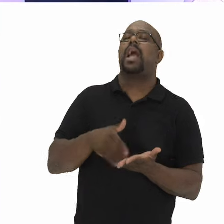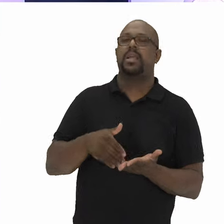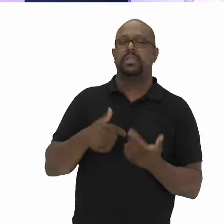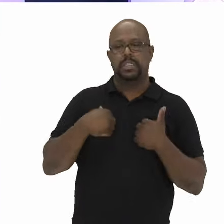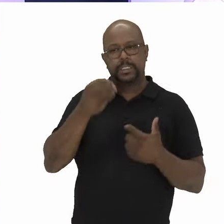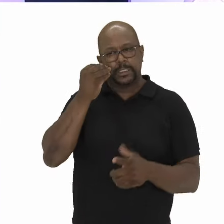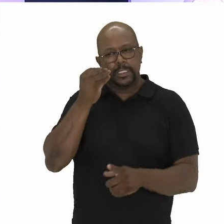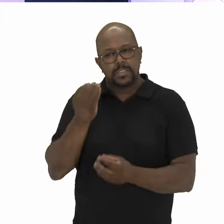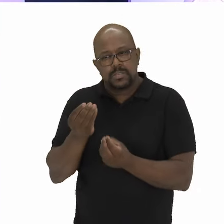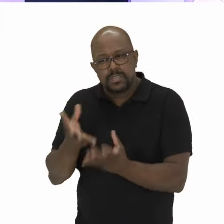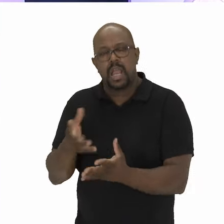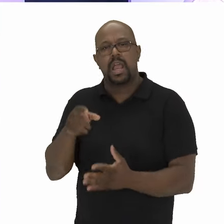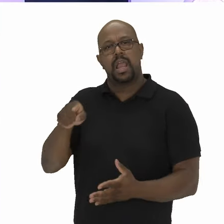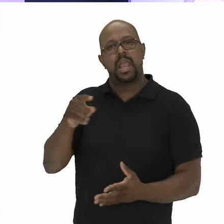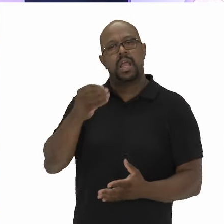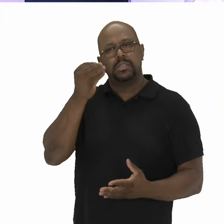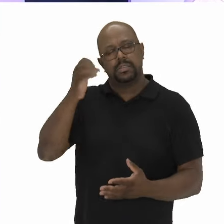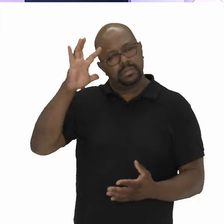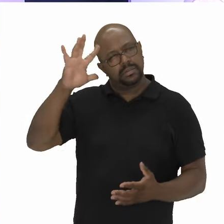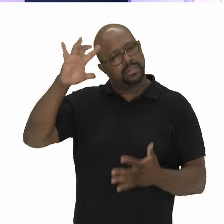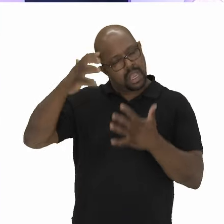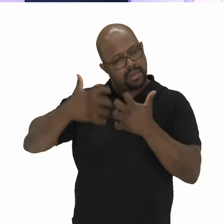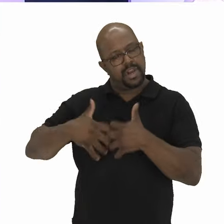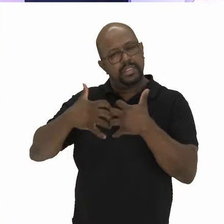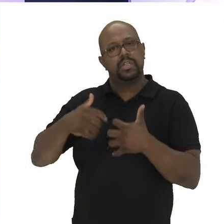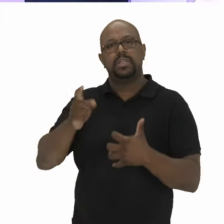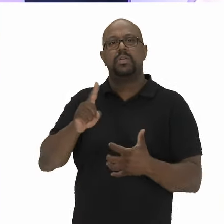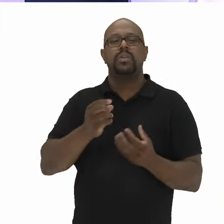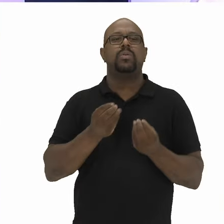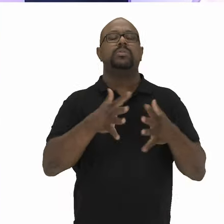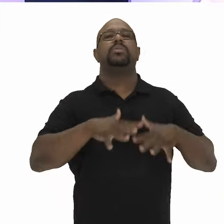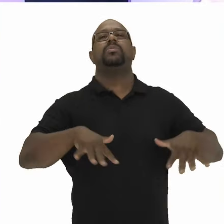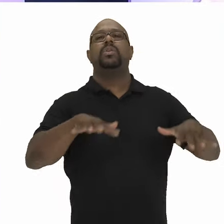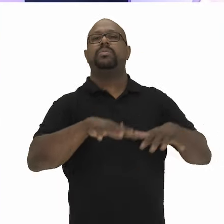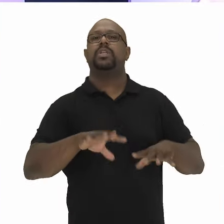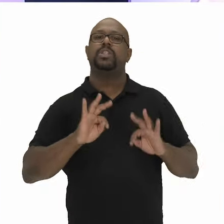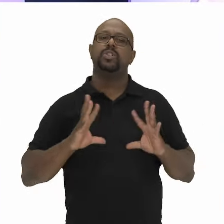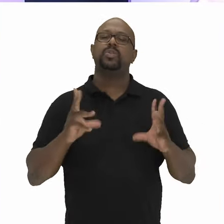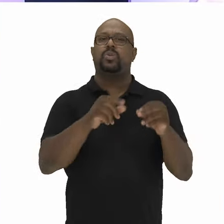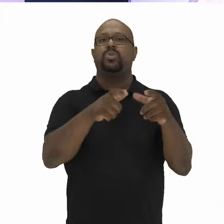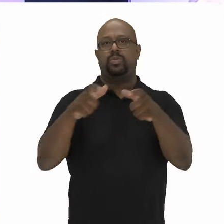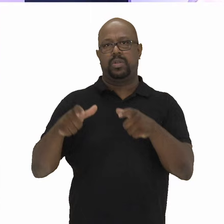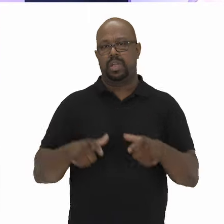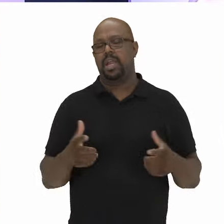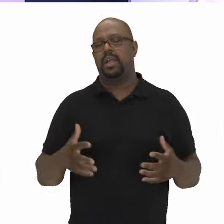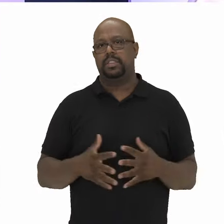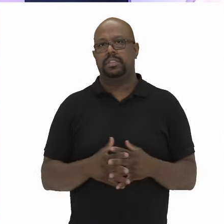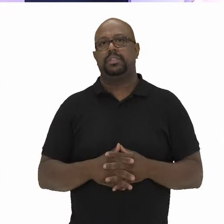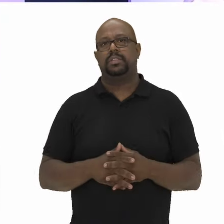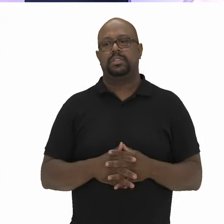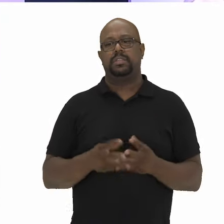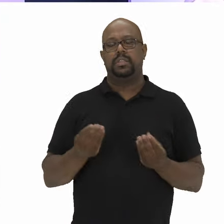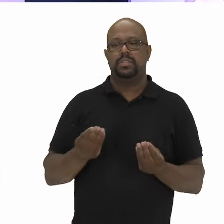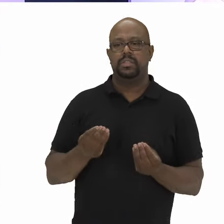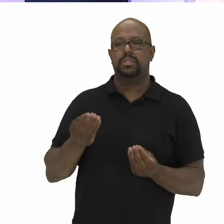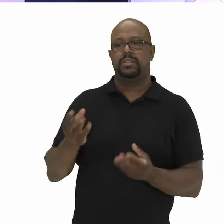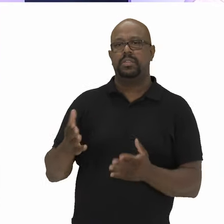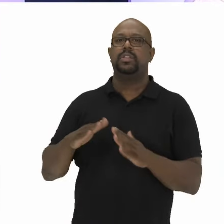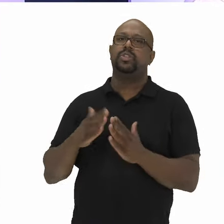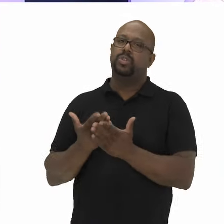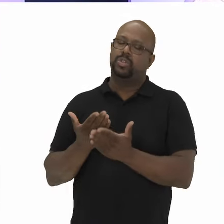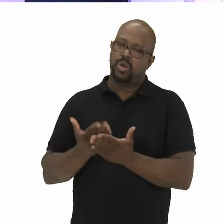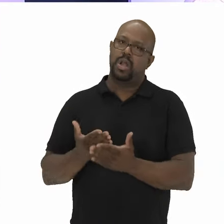pintar então eu eu tento proporcionar reflexões que não estão disponibilizadas em todos os lugares né E os